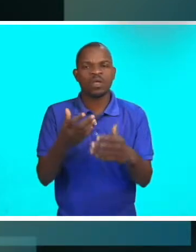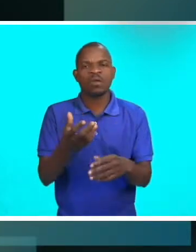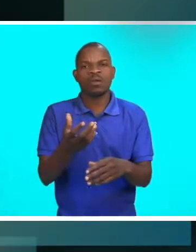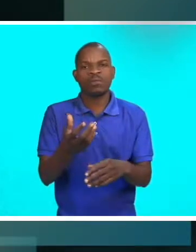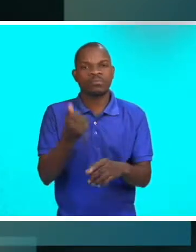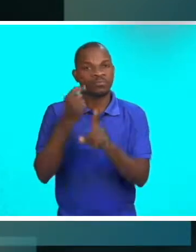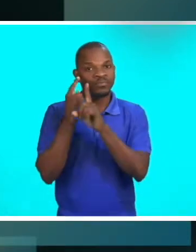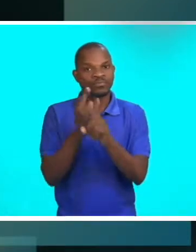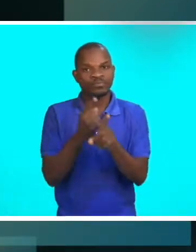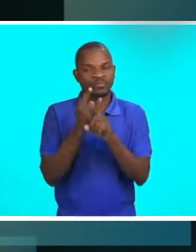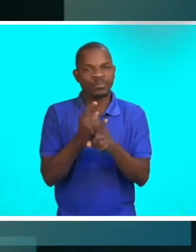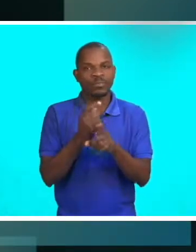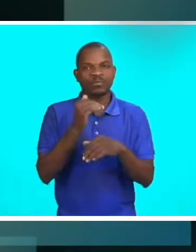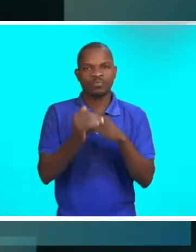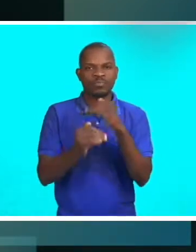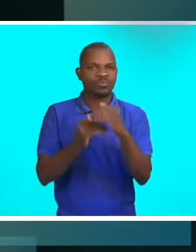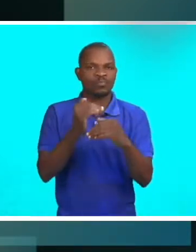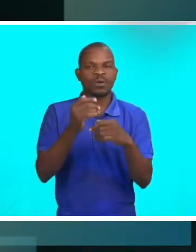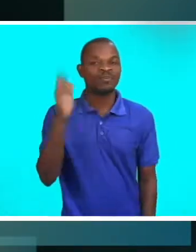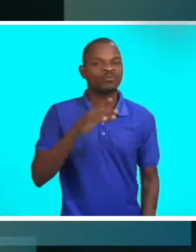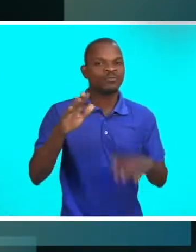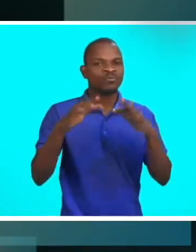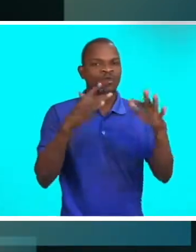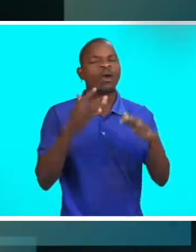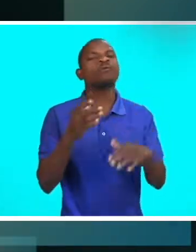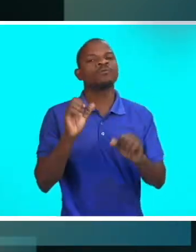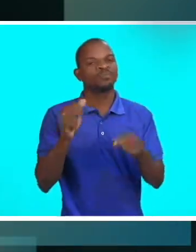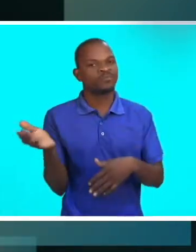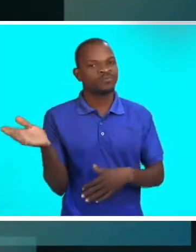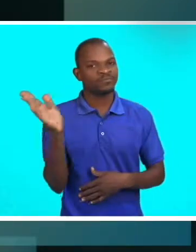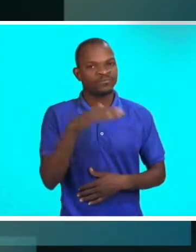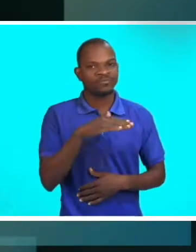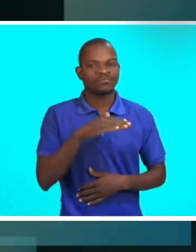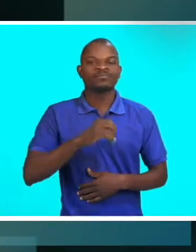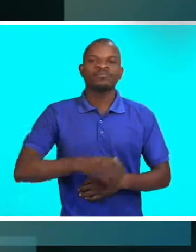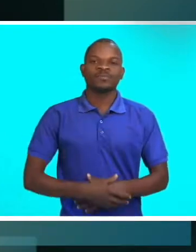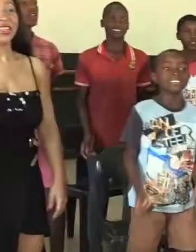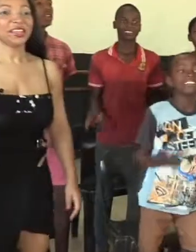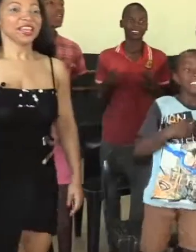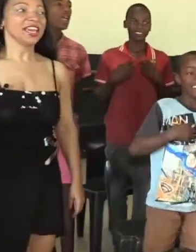para fazer crescer o projeto, são muito bem-vindos. Vamos ao hino? Vamos ao hino.